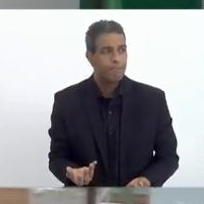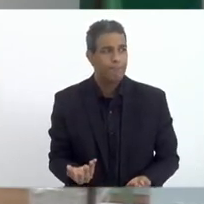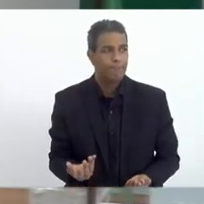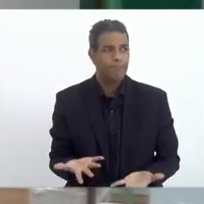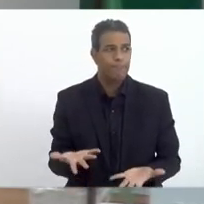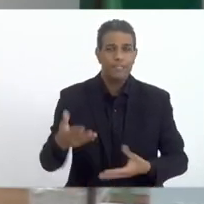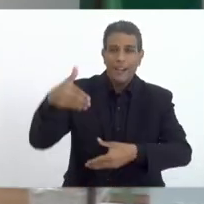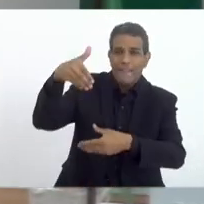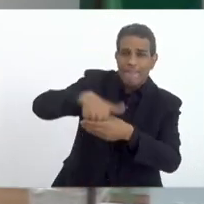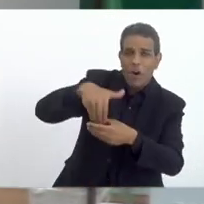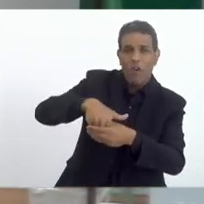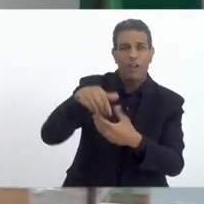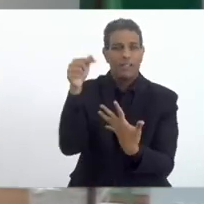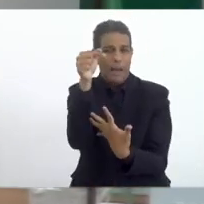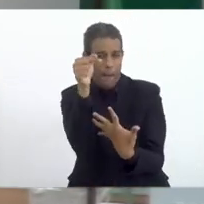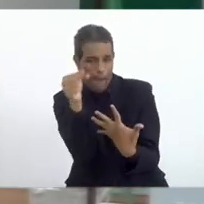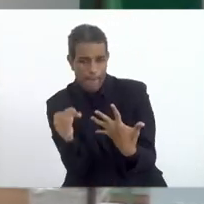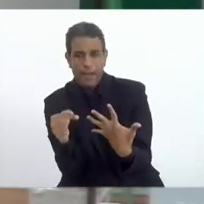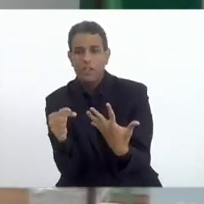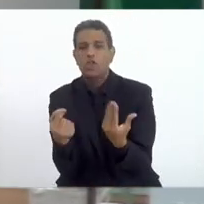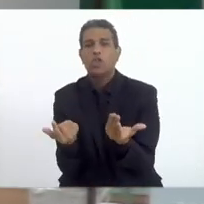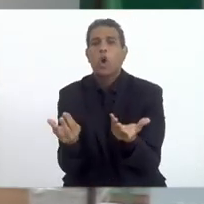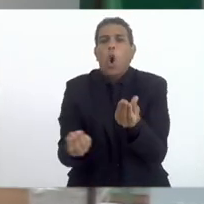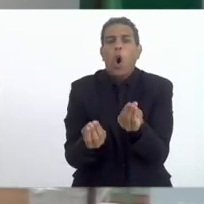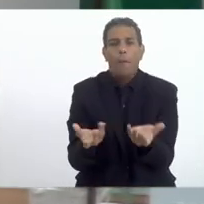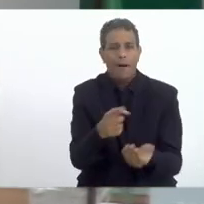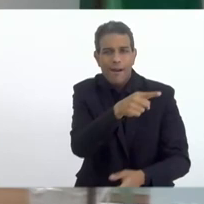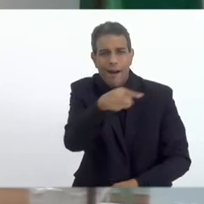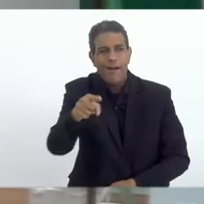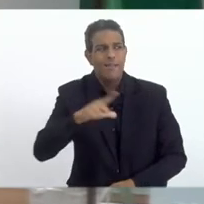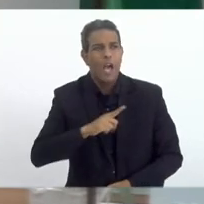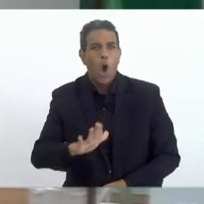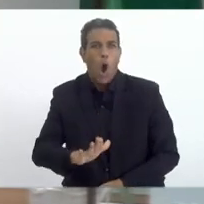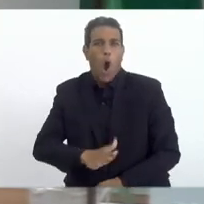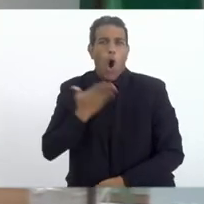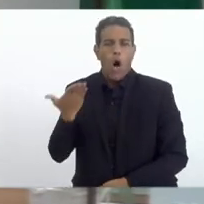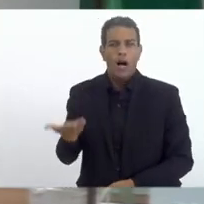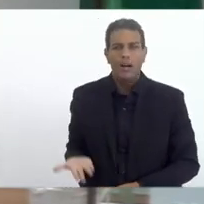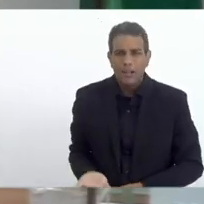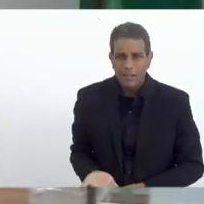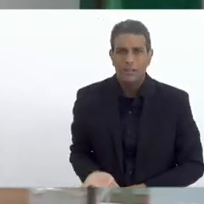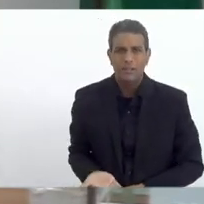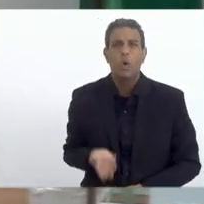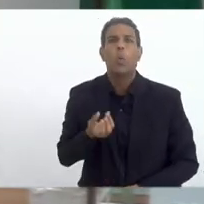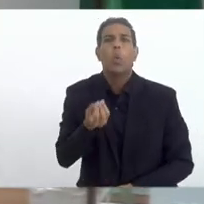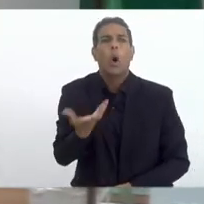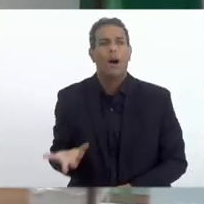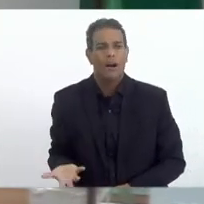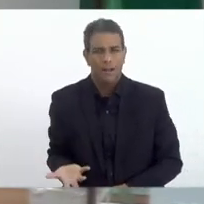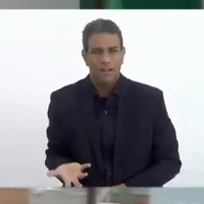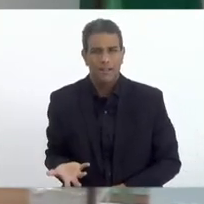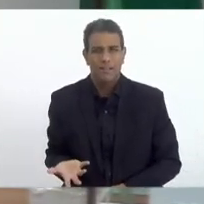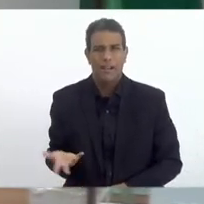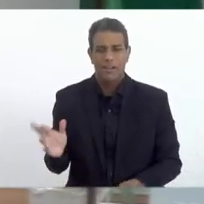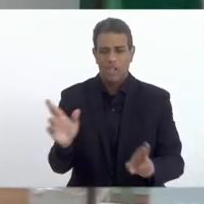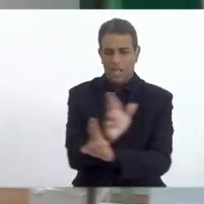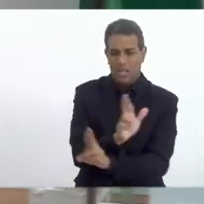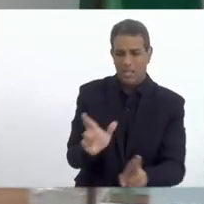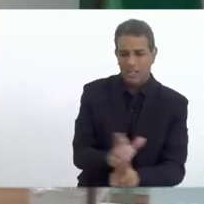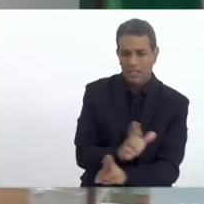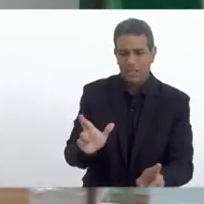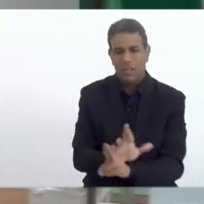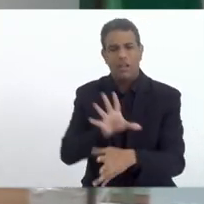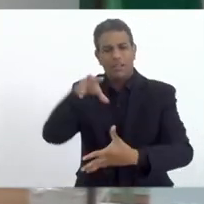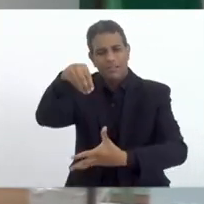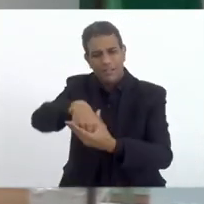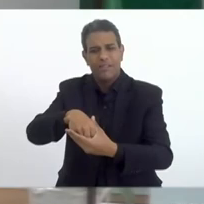votar a favor de qualquer emenda. Mas eu tenho um horror, de, em relação ao